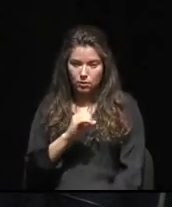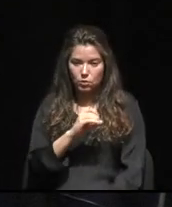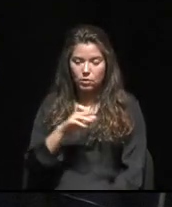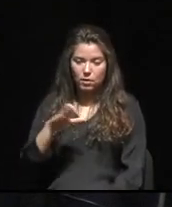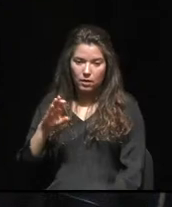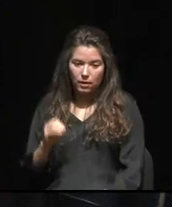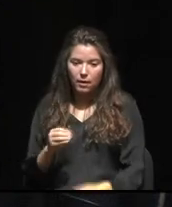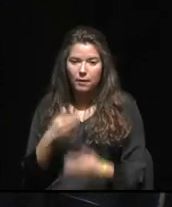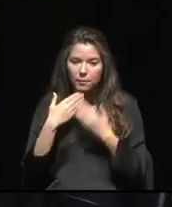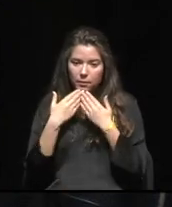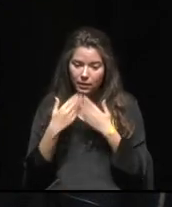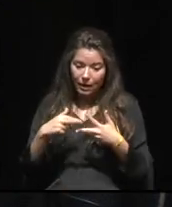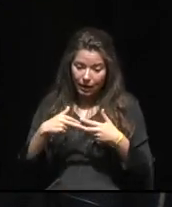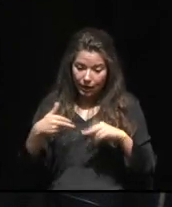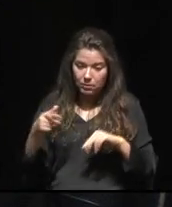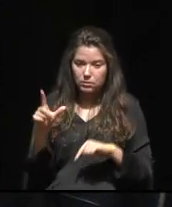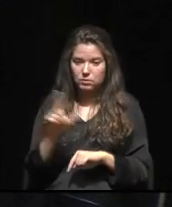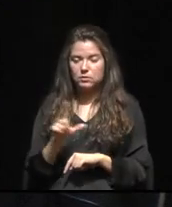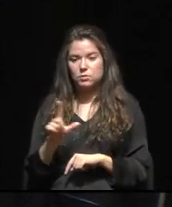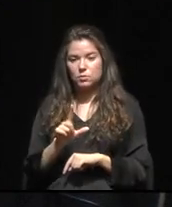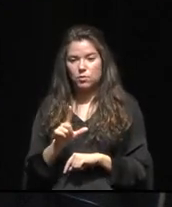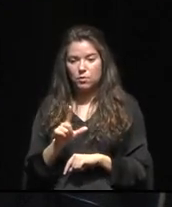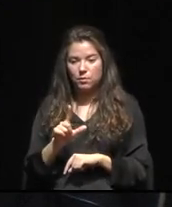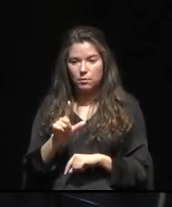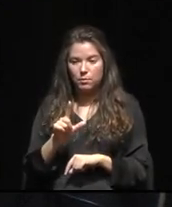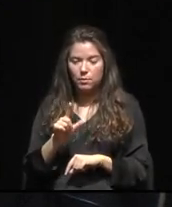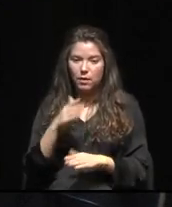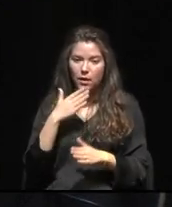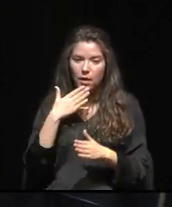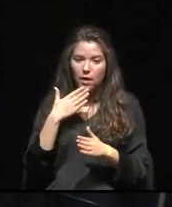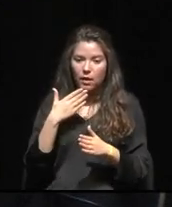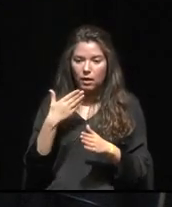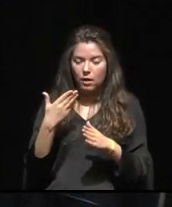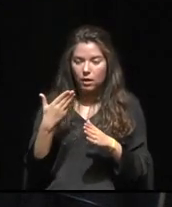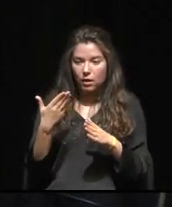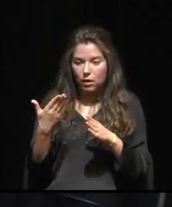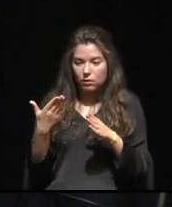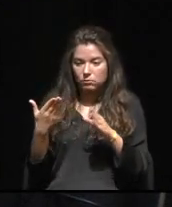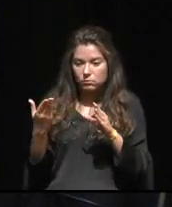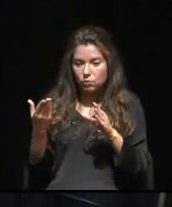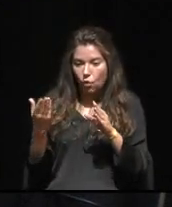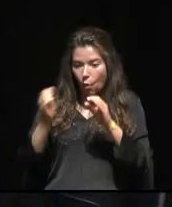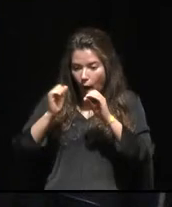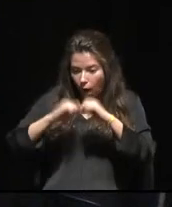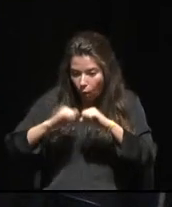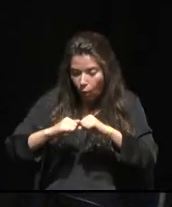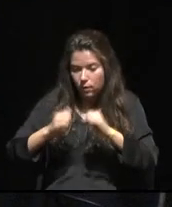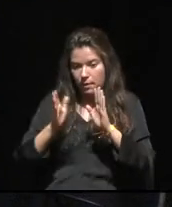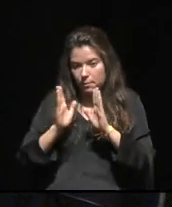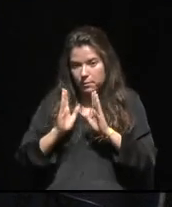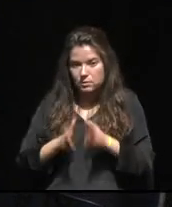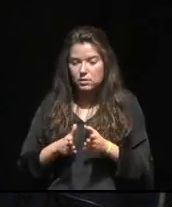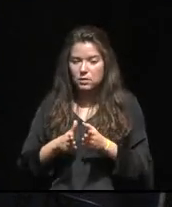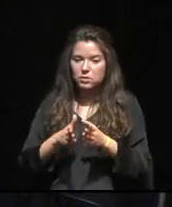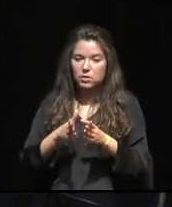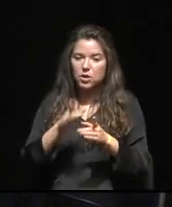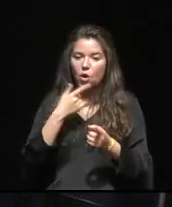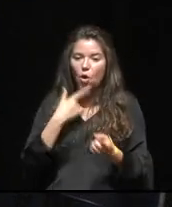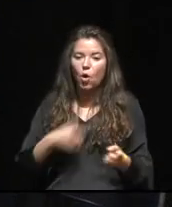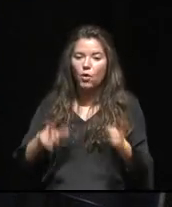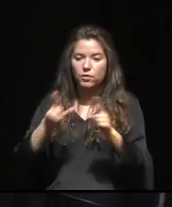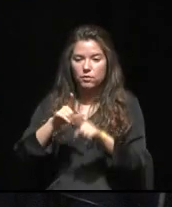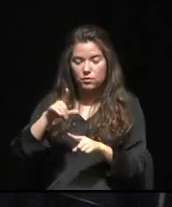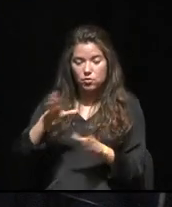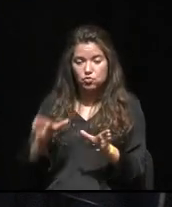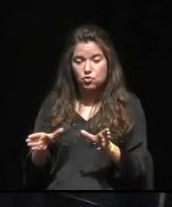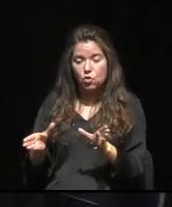premência da Câmara Municipal de Lisboa clarificar o seu entendimento nesta matéria e voltar a intervir junto do novo governo da